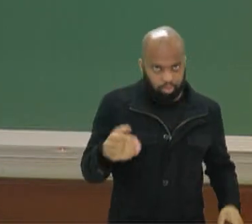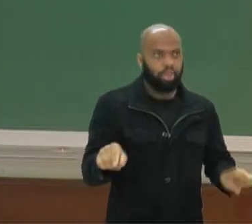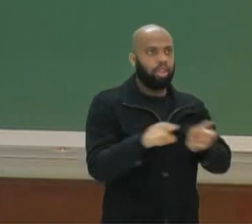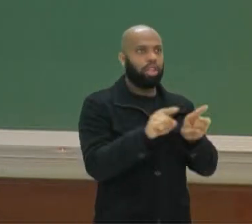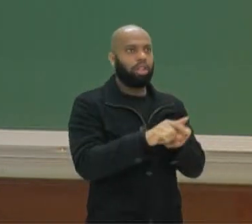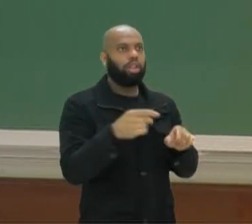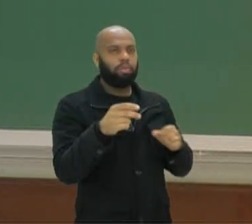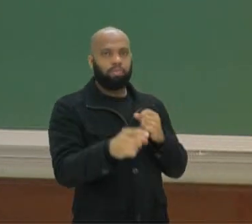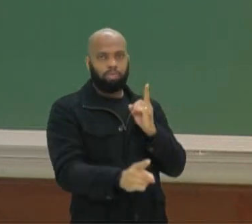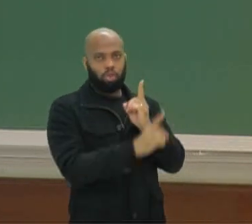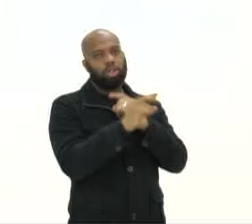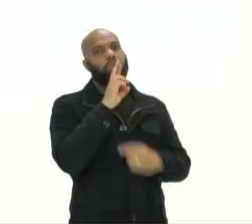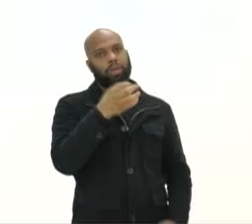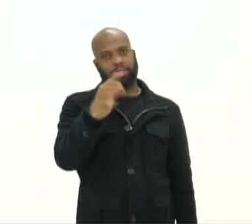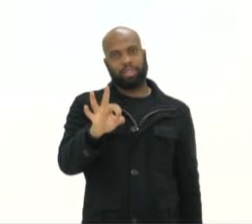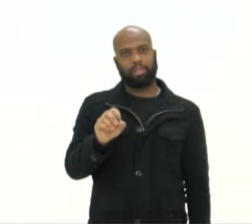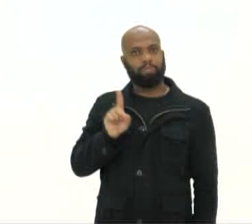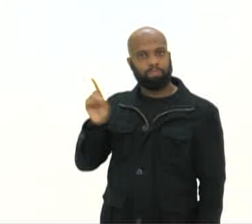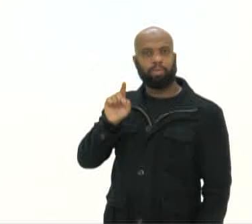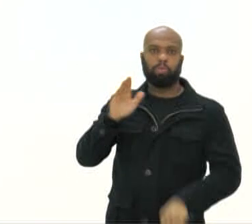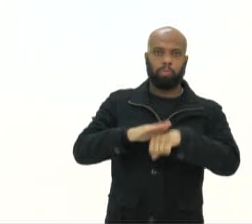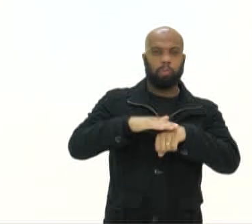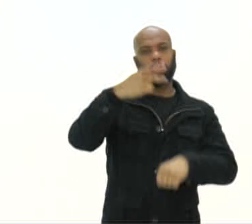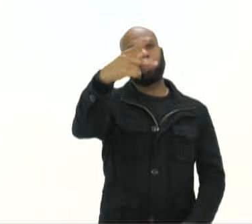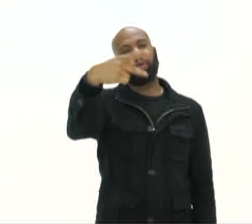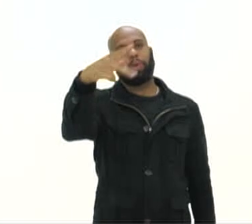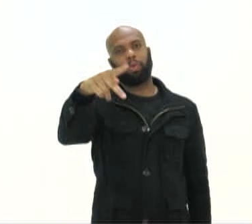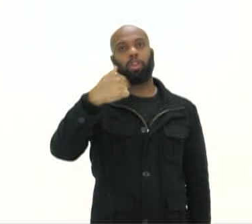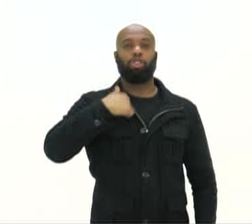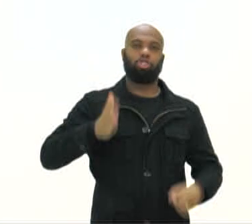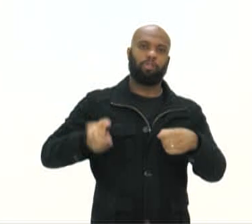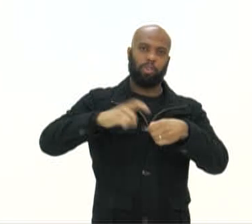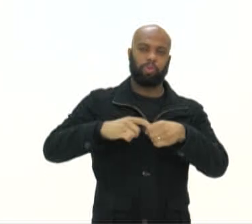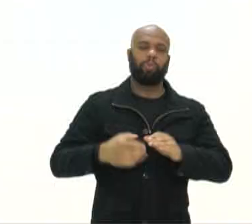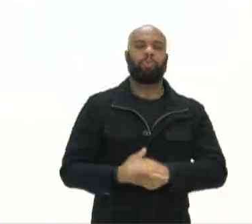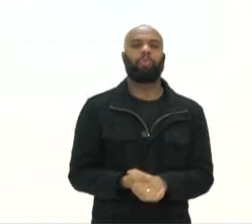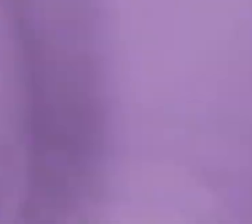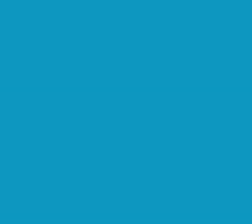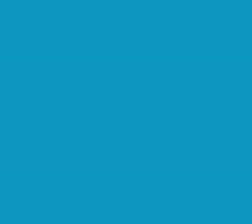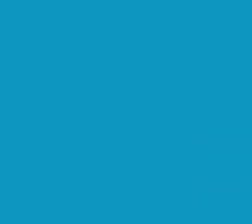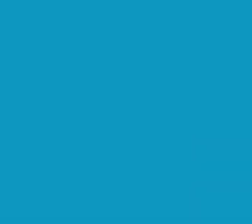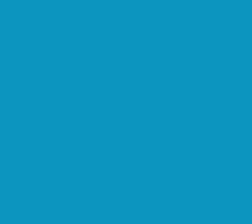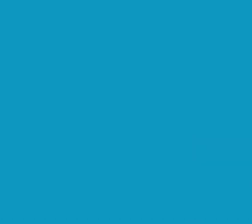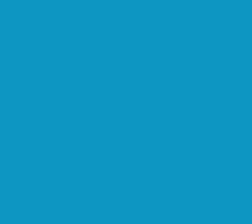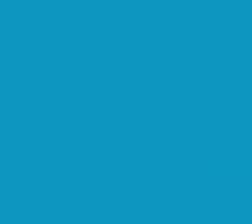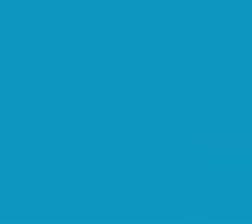e procure a resposta correta aí. Agora é com vocês. Já já eu volto.